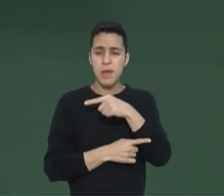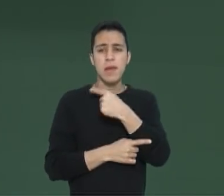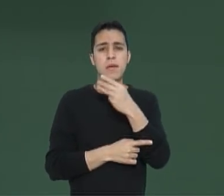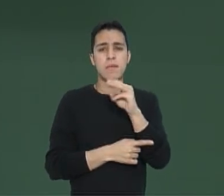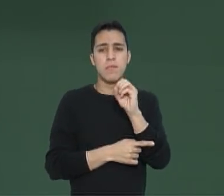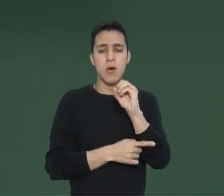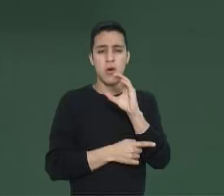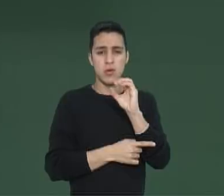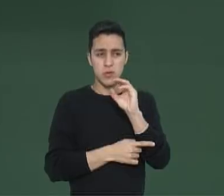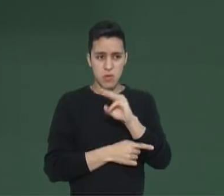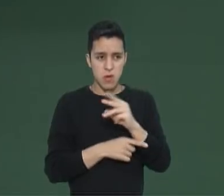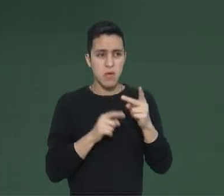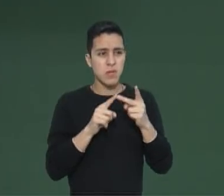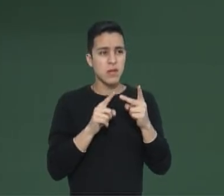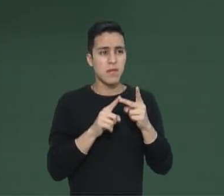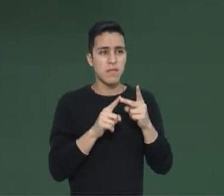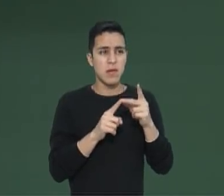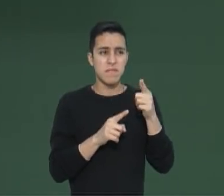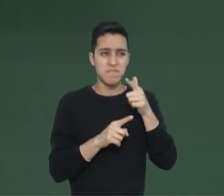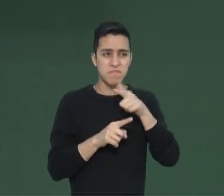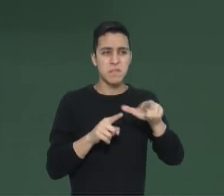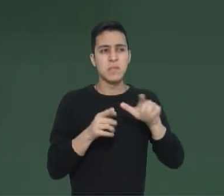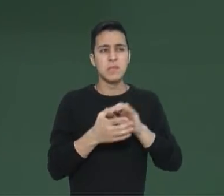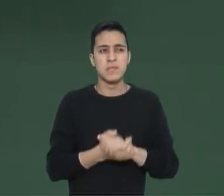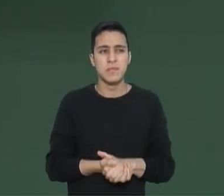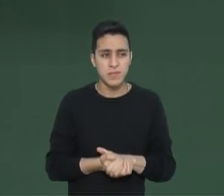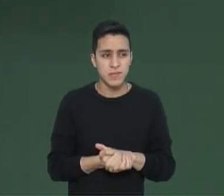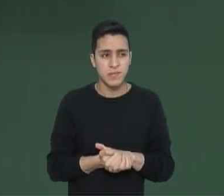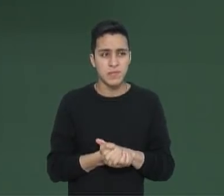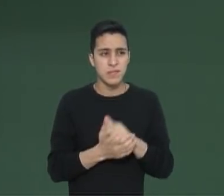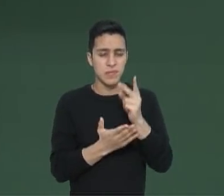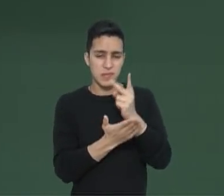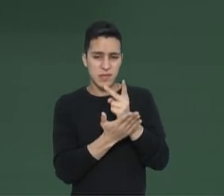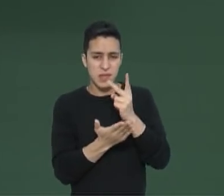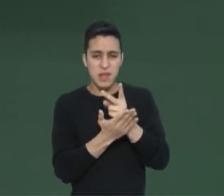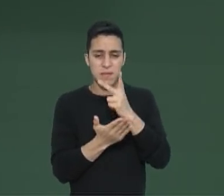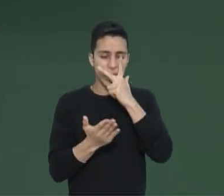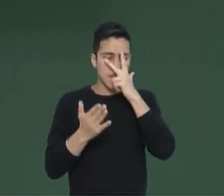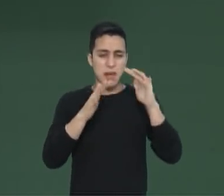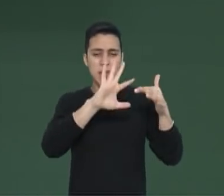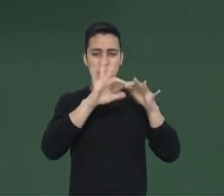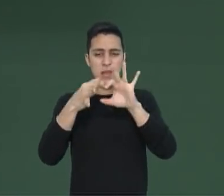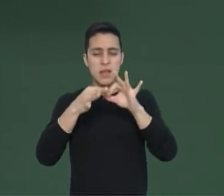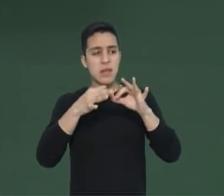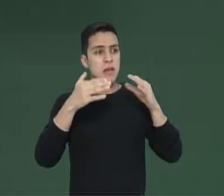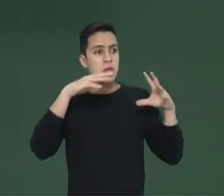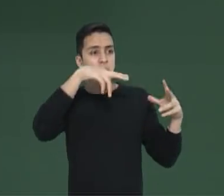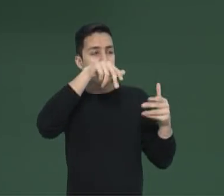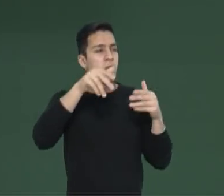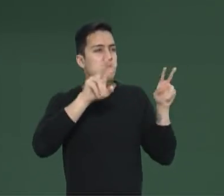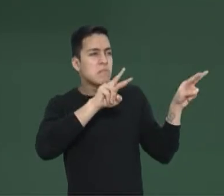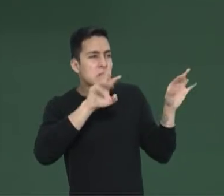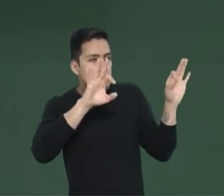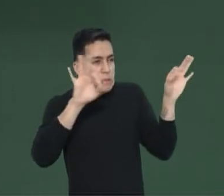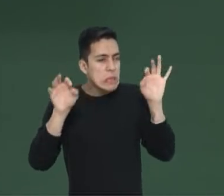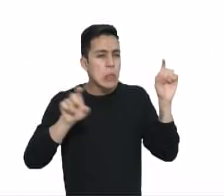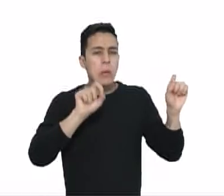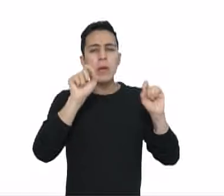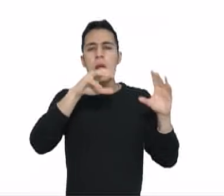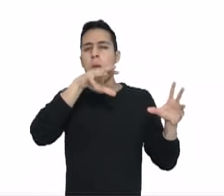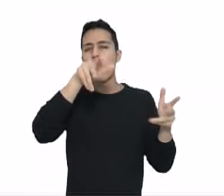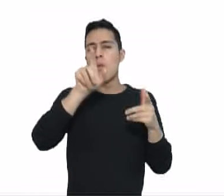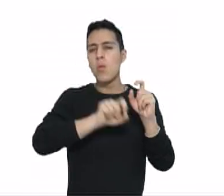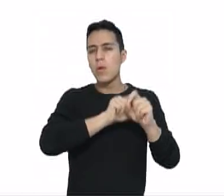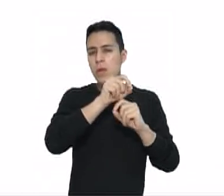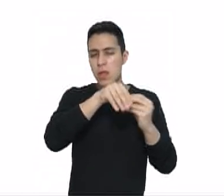Olimpíada de Los Angeles. Bom, as Olimpíadas sempre serviram como vitrine política internacional. Isso funciona até os nossos dias.